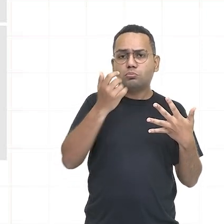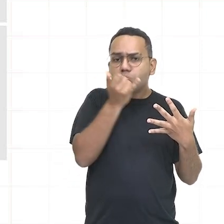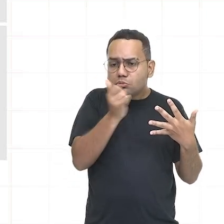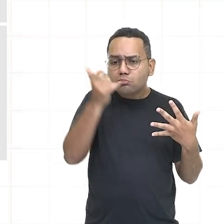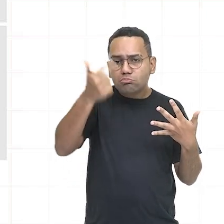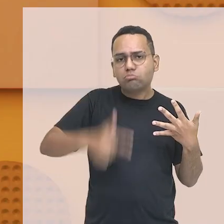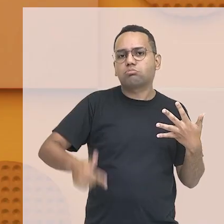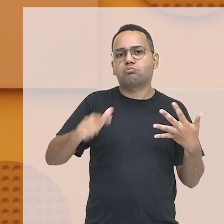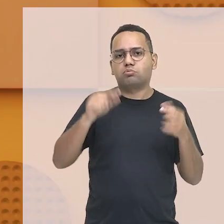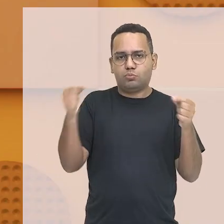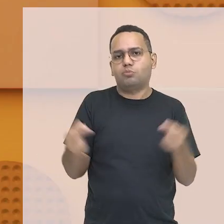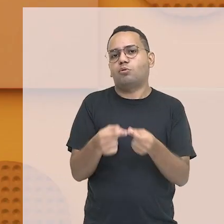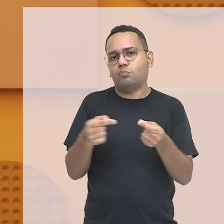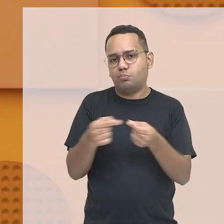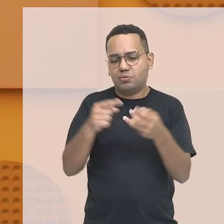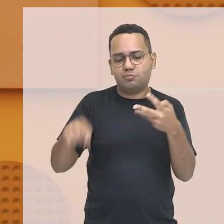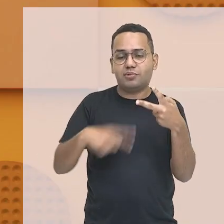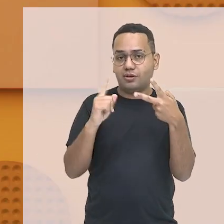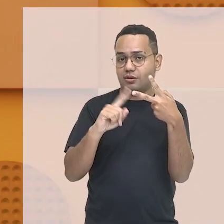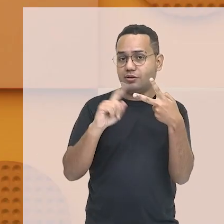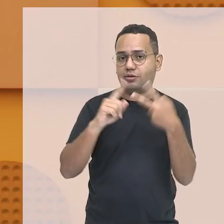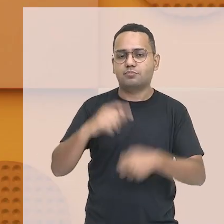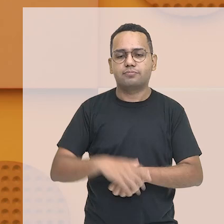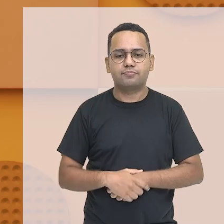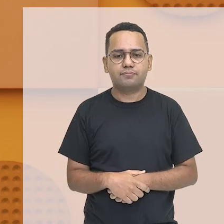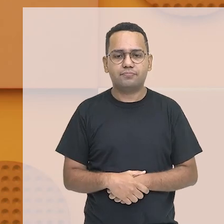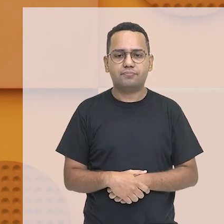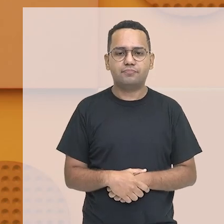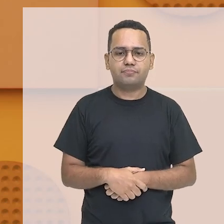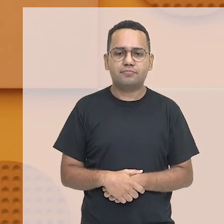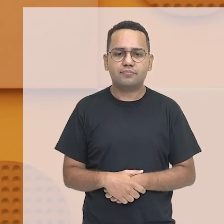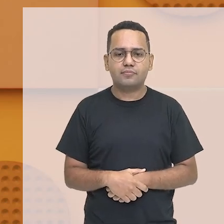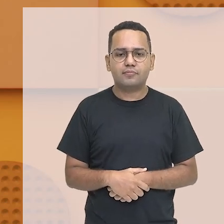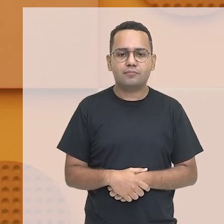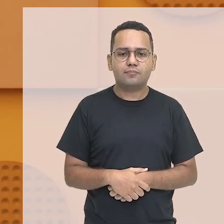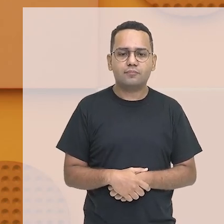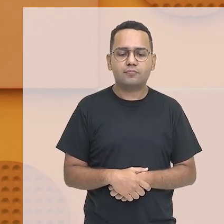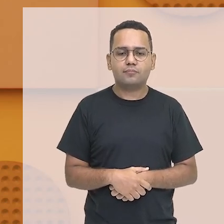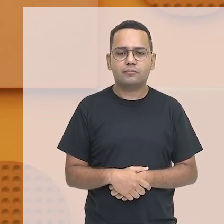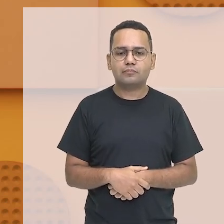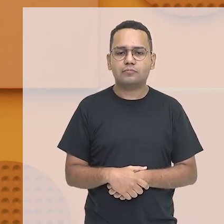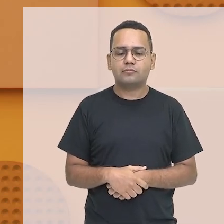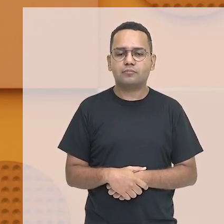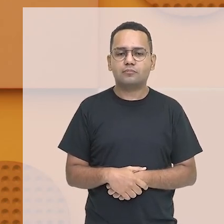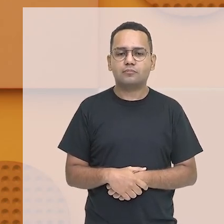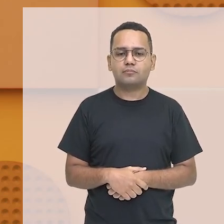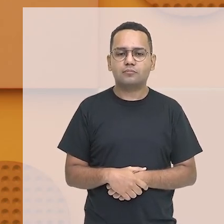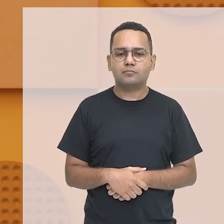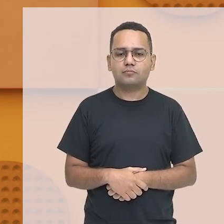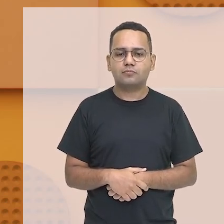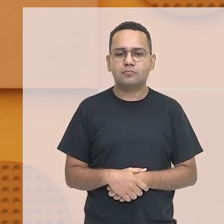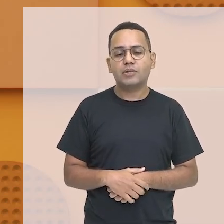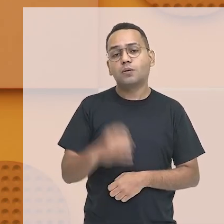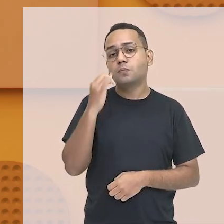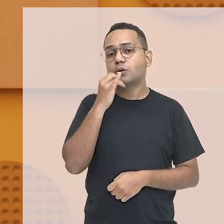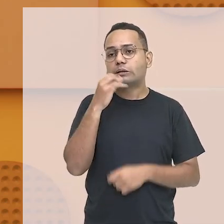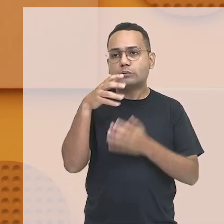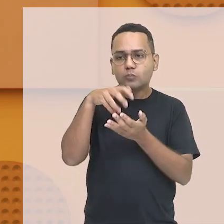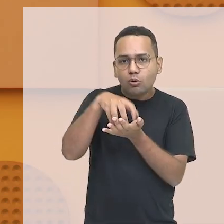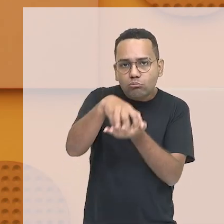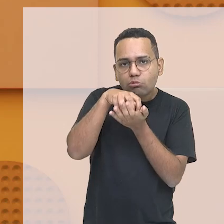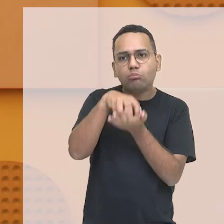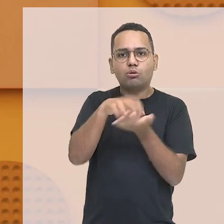nessa parte sustentável, a mobilidade elétrica também, principalmente aí dos automóveis,